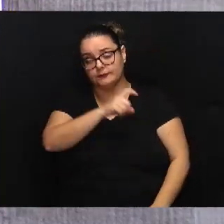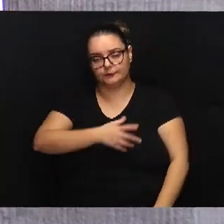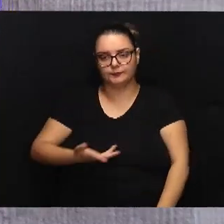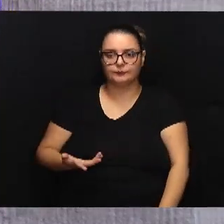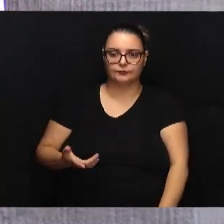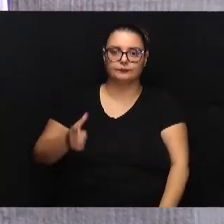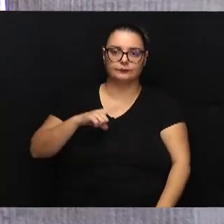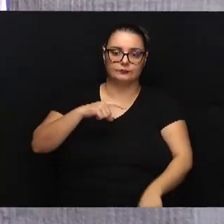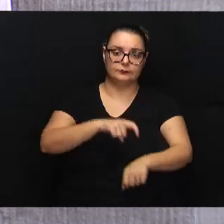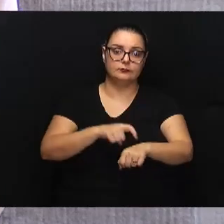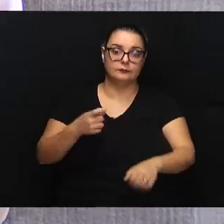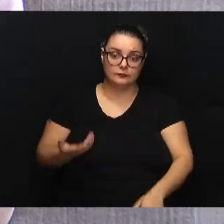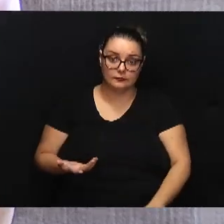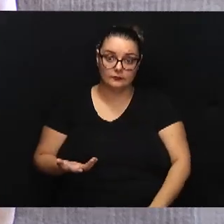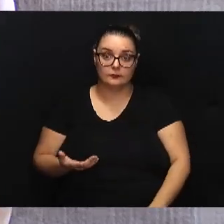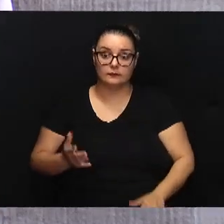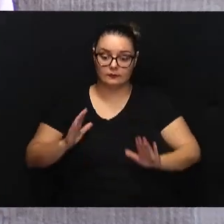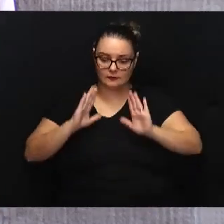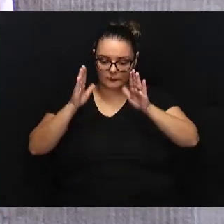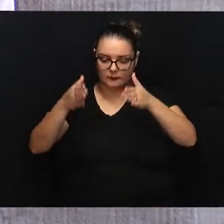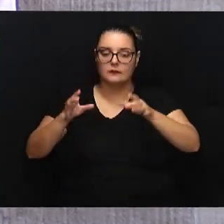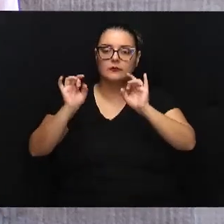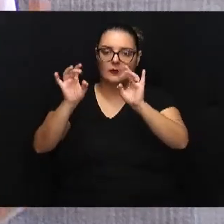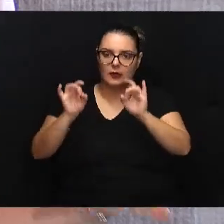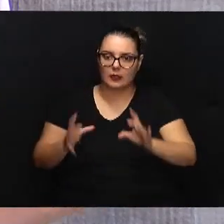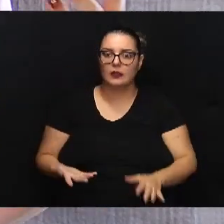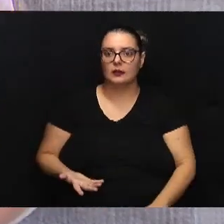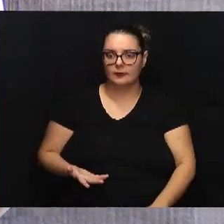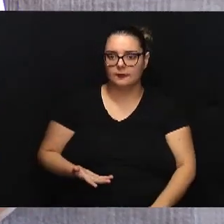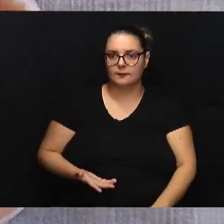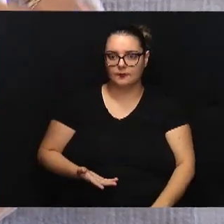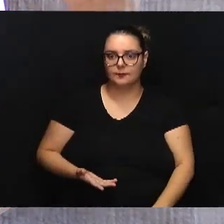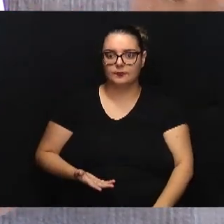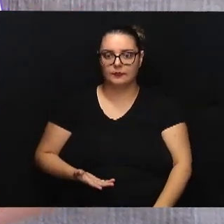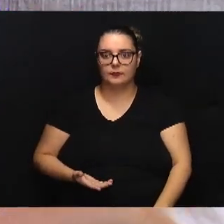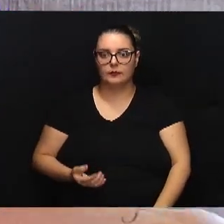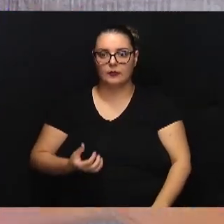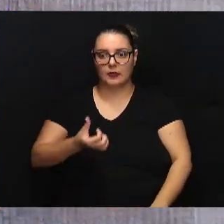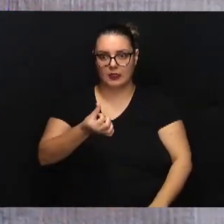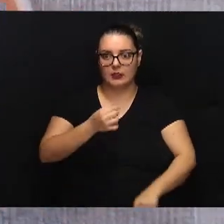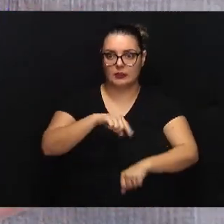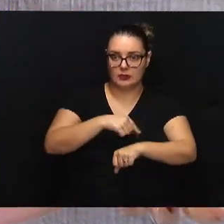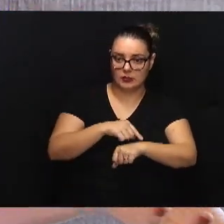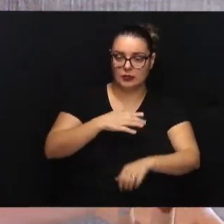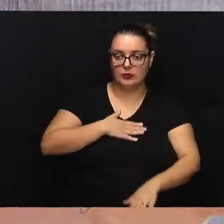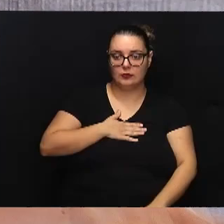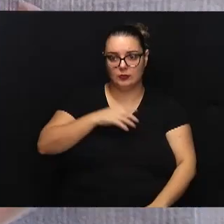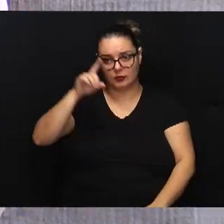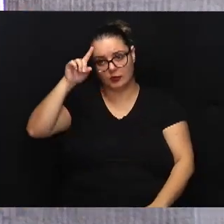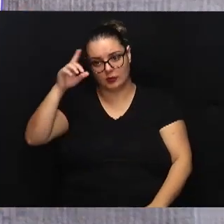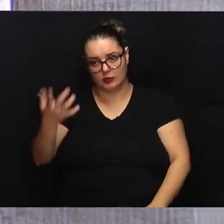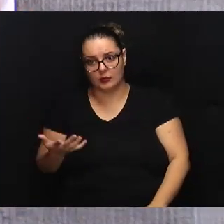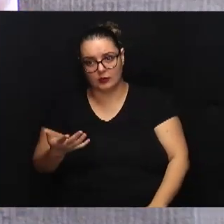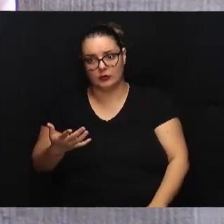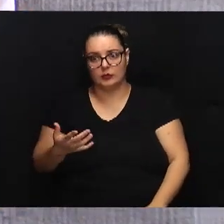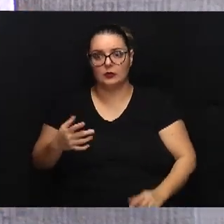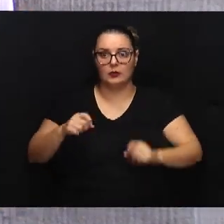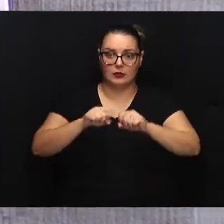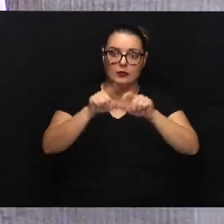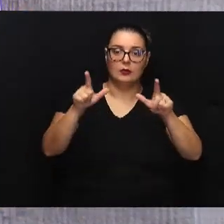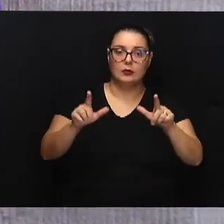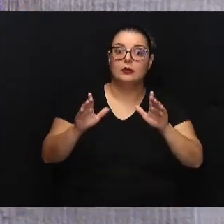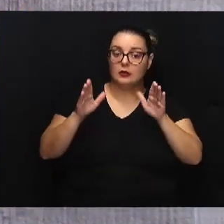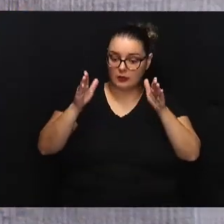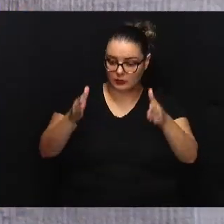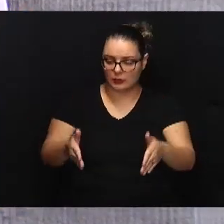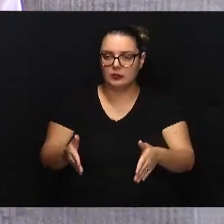né, que eu fico dedicada exclusivamente, né? Então, praticamente 6 horas do meu dia no período da manhã é onde eu faço todas